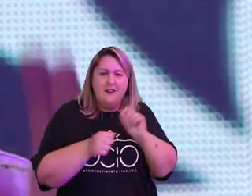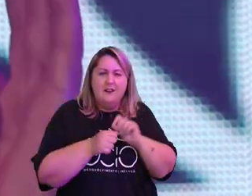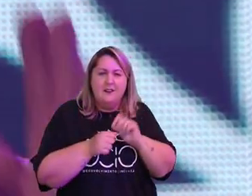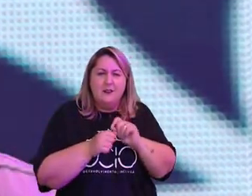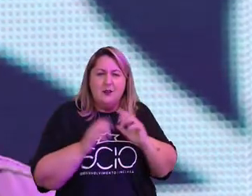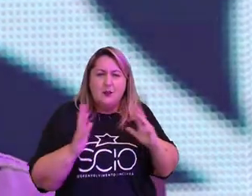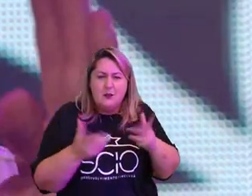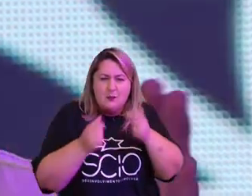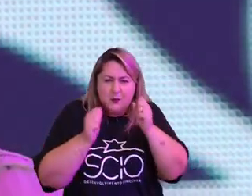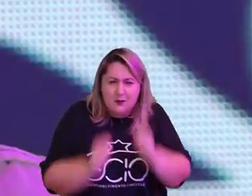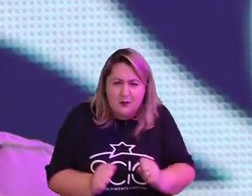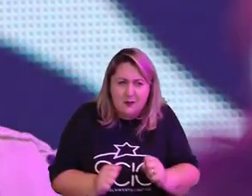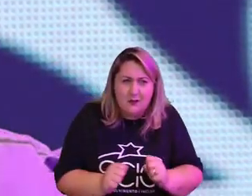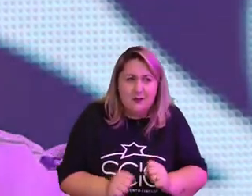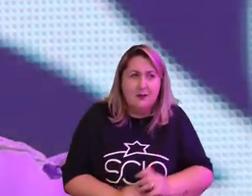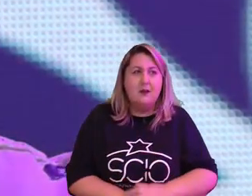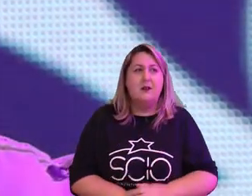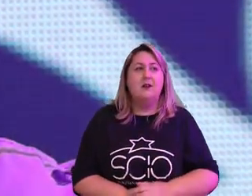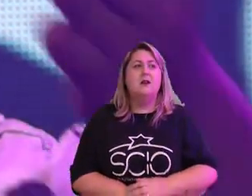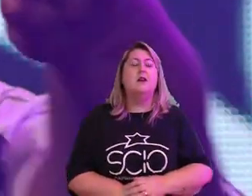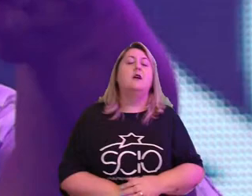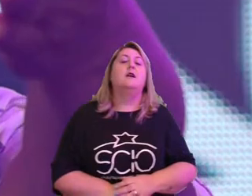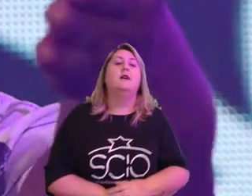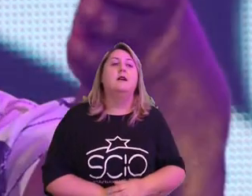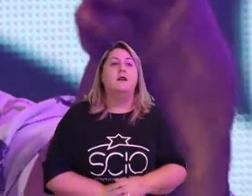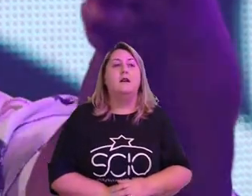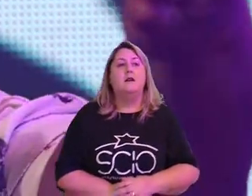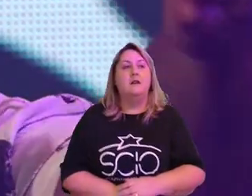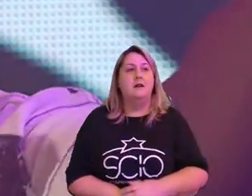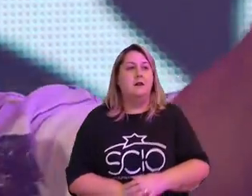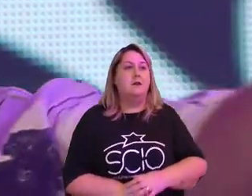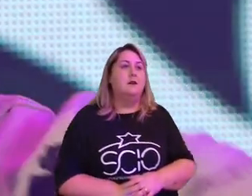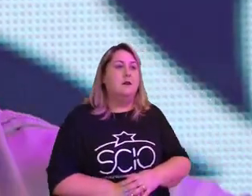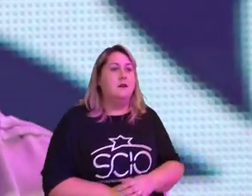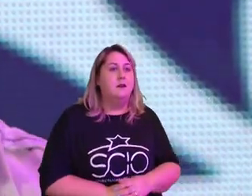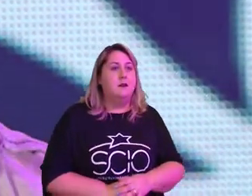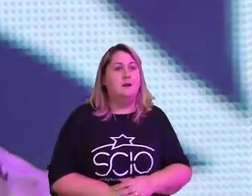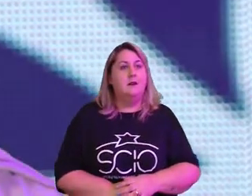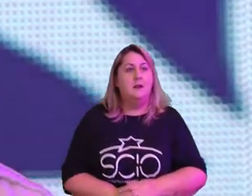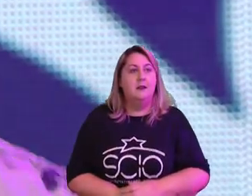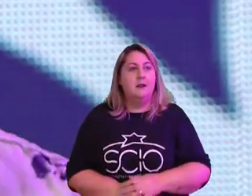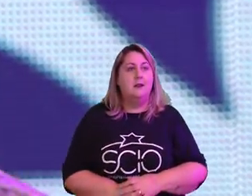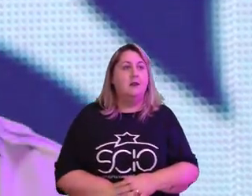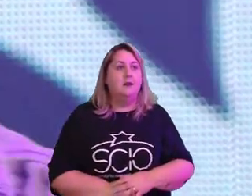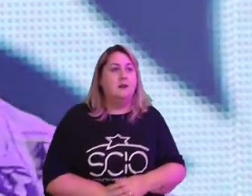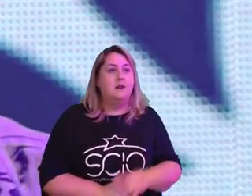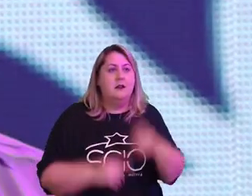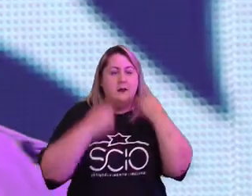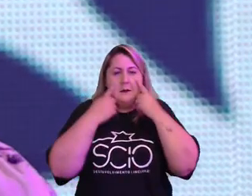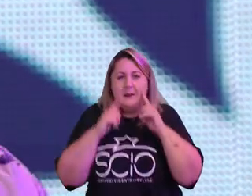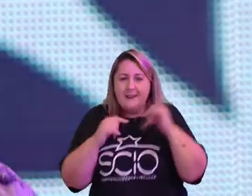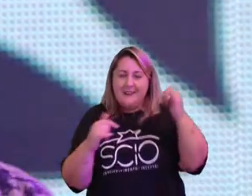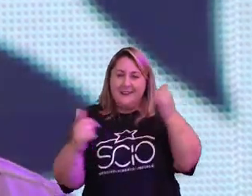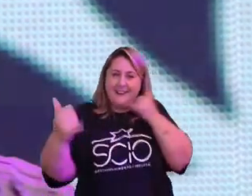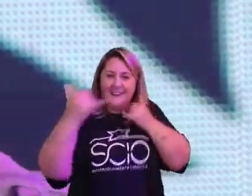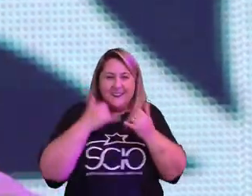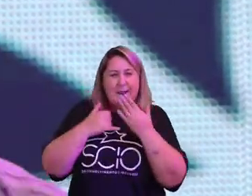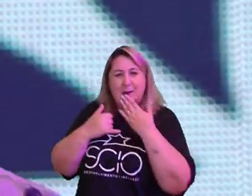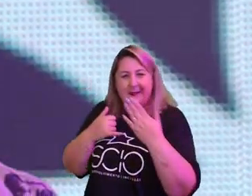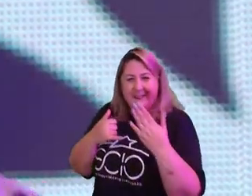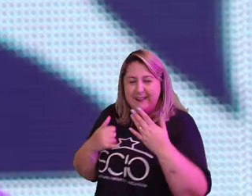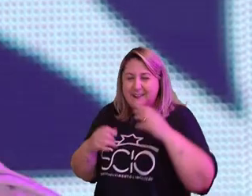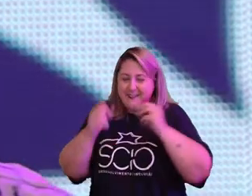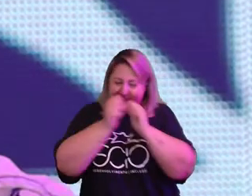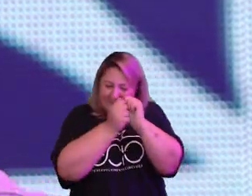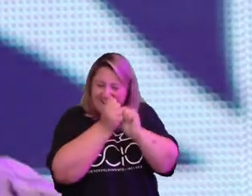Eu tô nessa noite com a live Citrosuco e eu quero curtir a vida com vocês. Chora, me liga agora